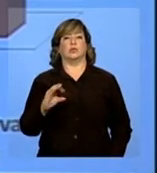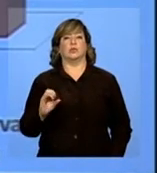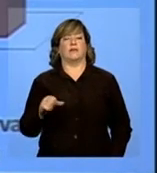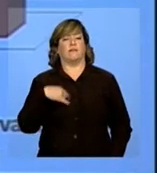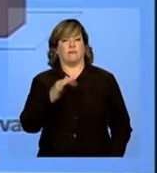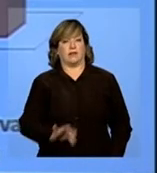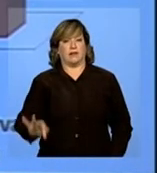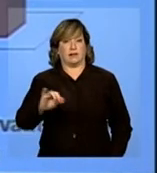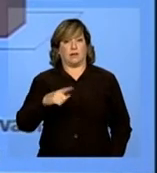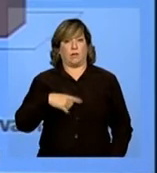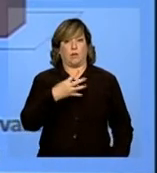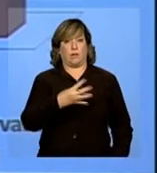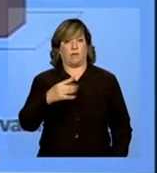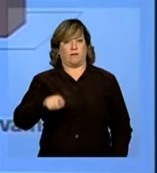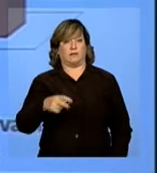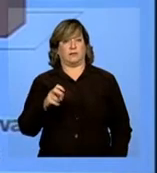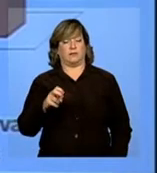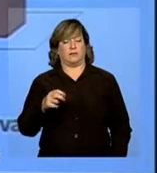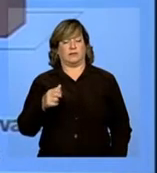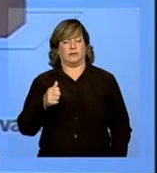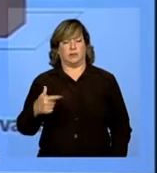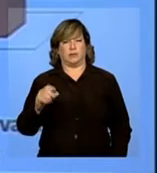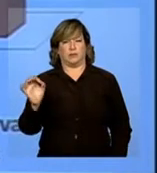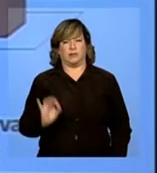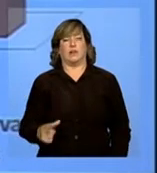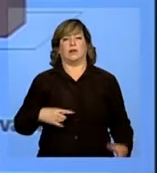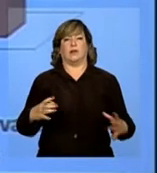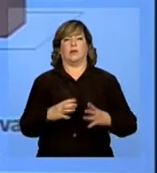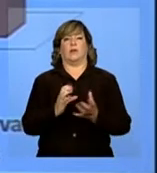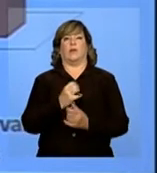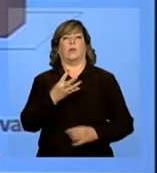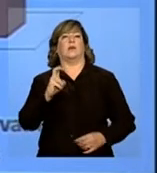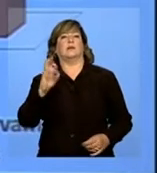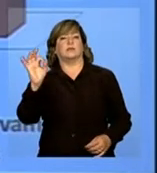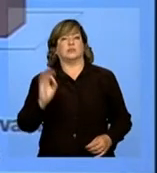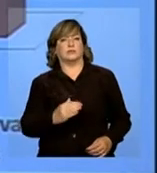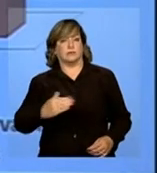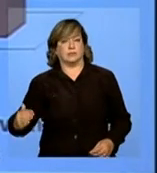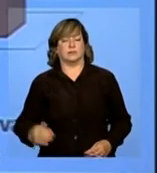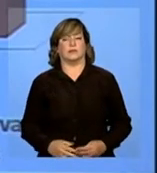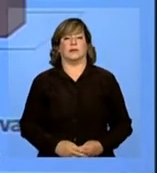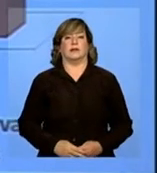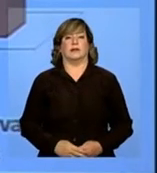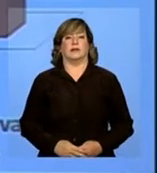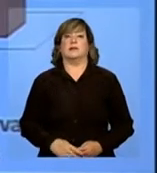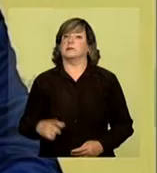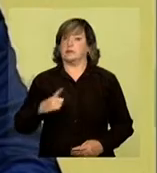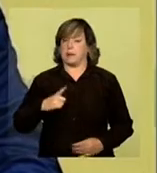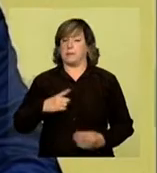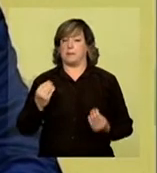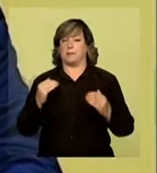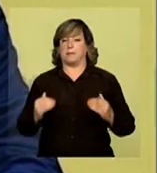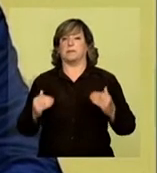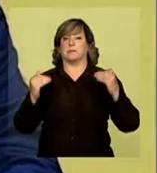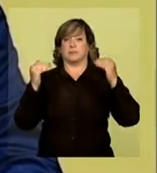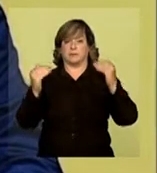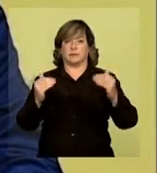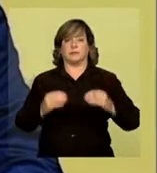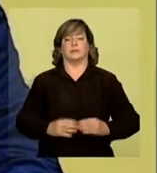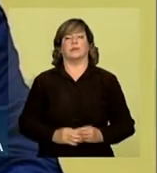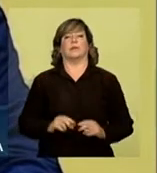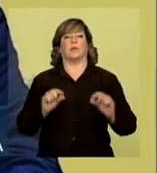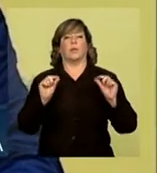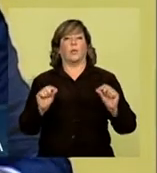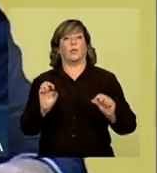era 44,2 por cento está em 45,4 por cento o Túlio tá bem acima vocês estão vendo